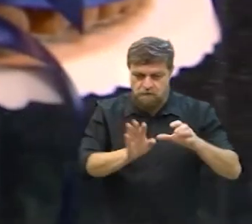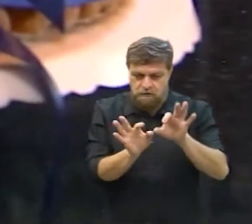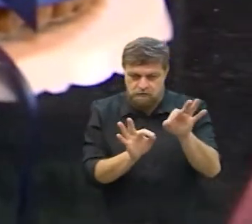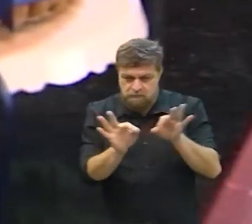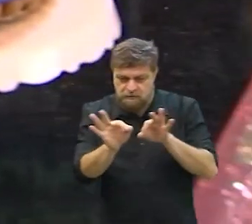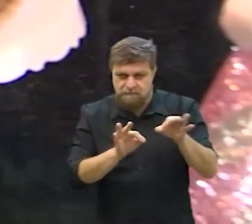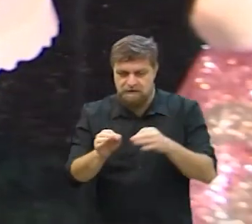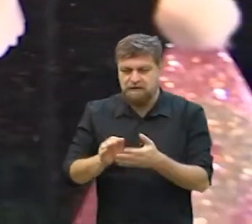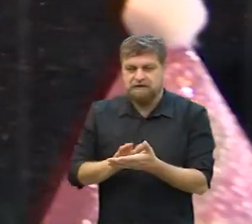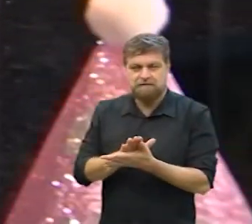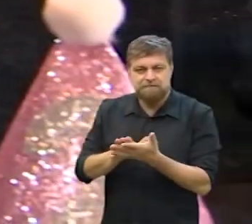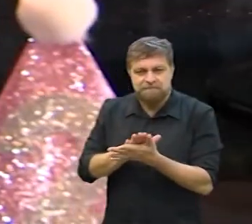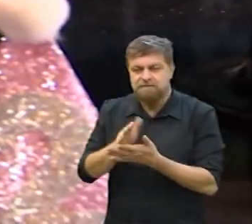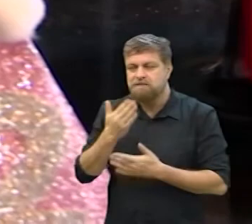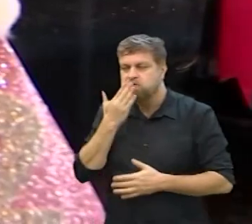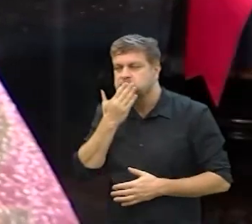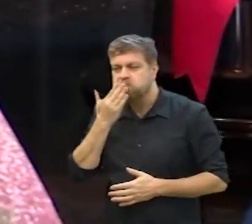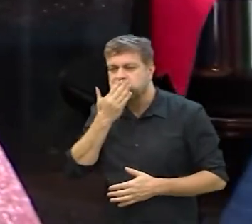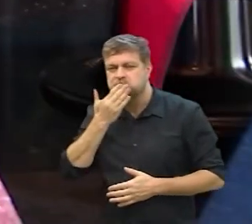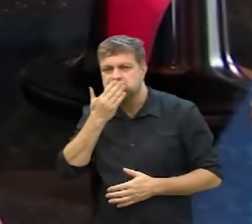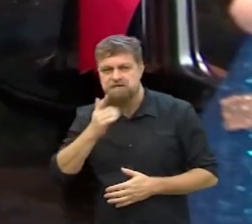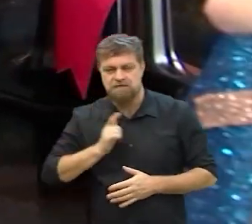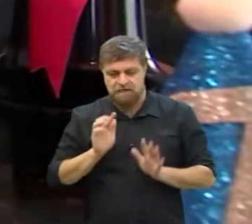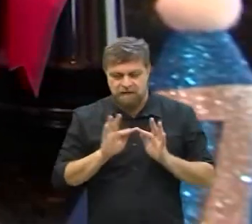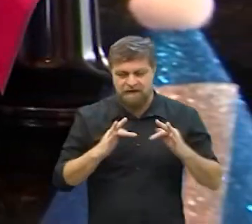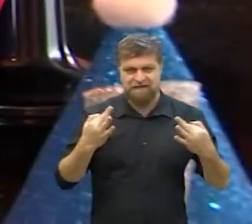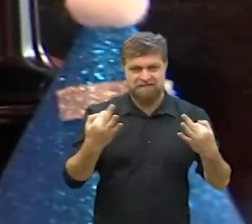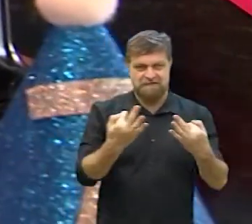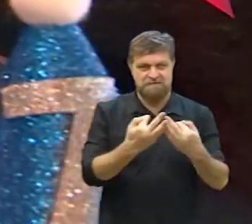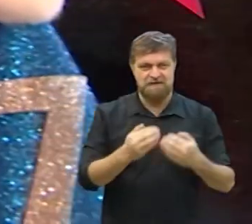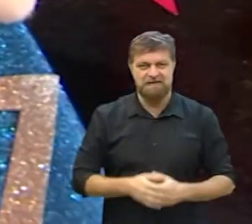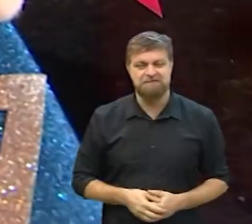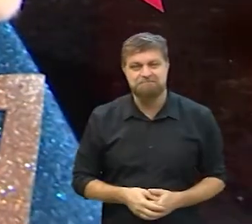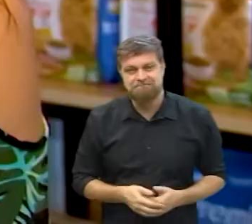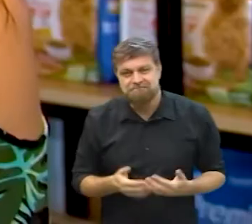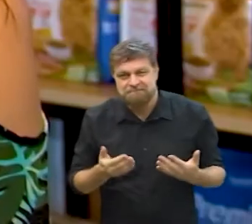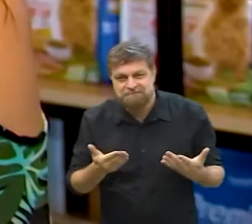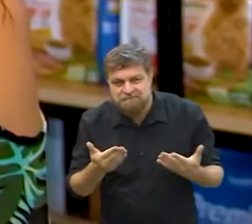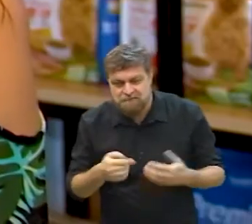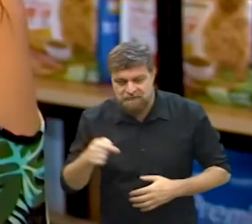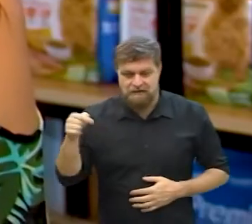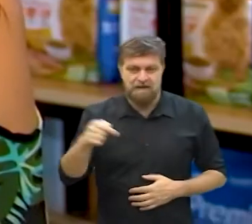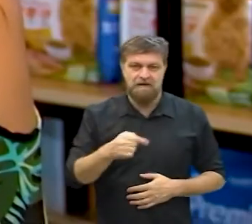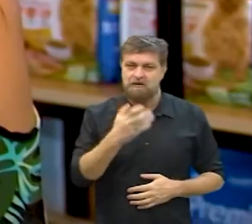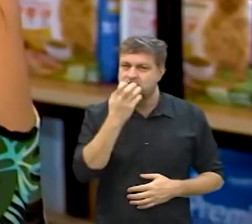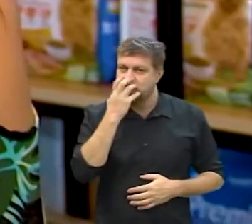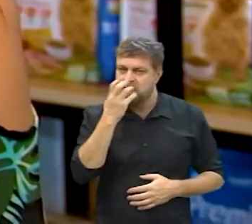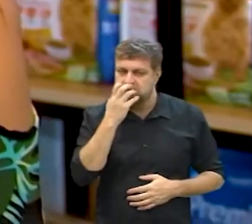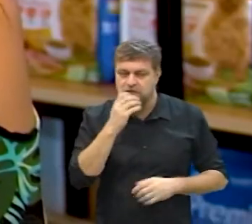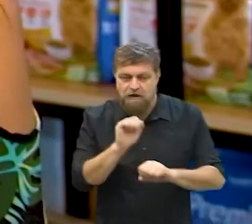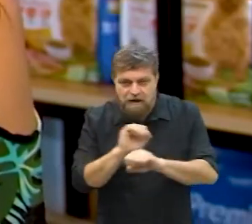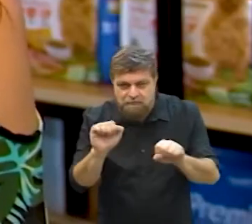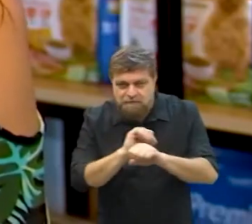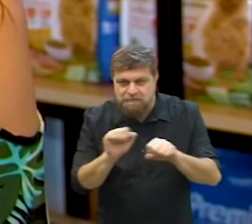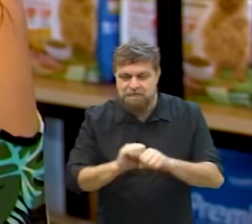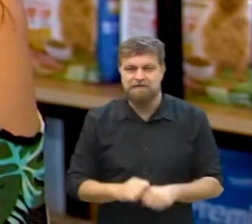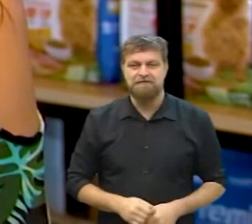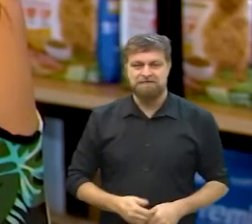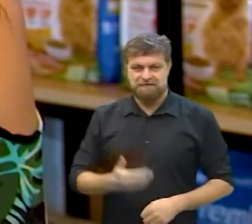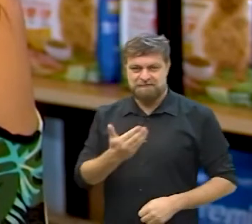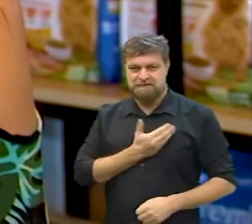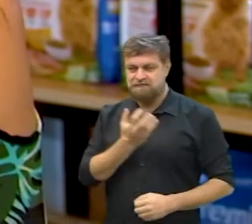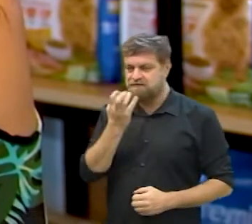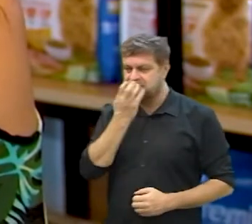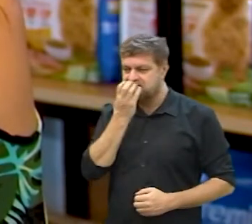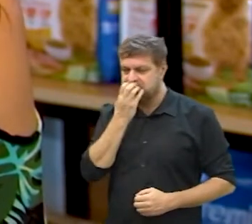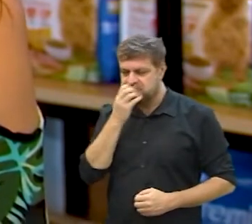o bolo, teve docinhos. Foi algo, assim, mais familiar. Mas ele amou, dividiu com os